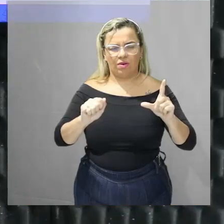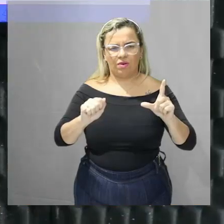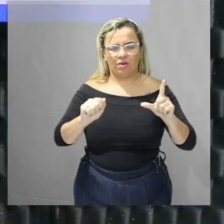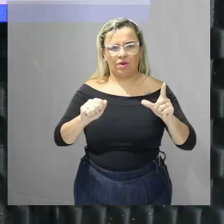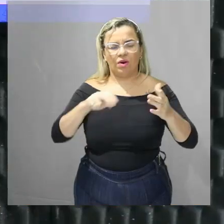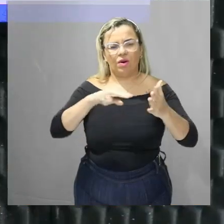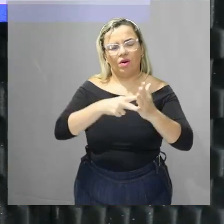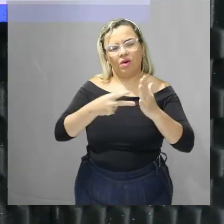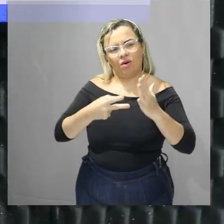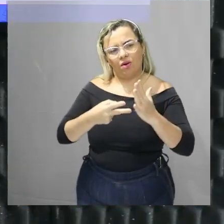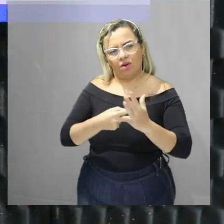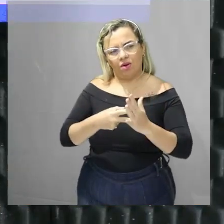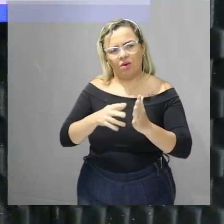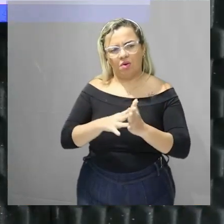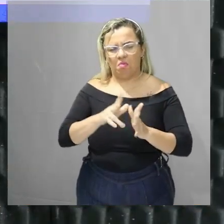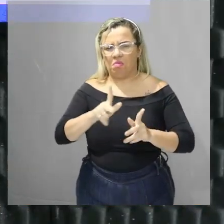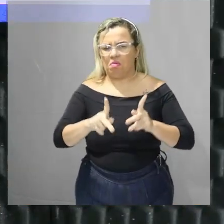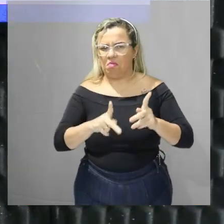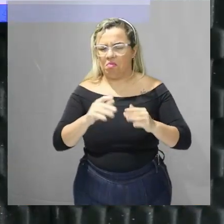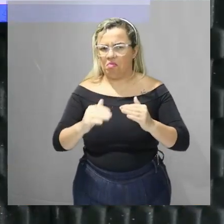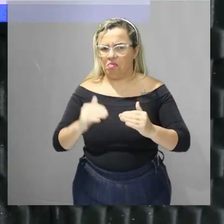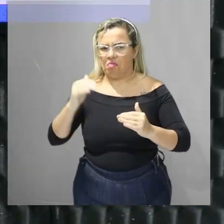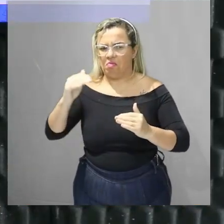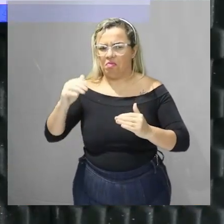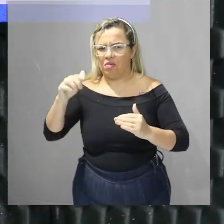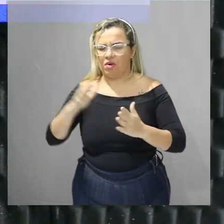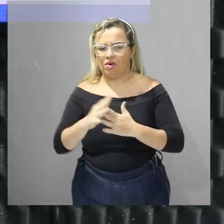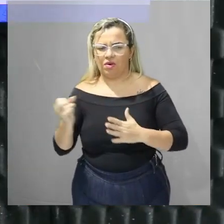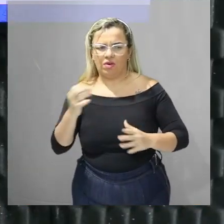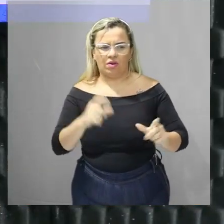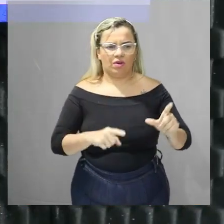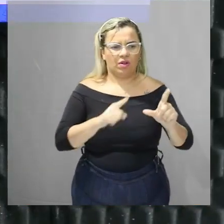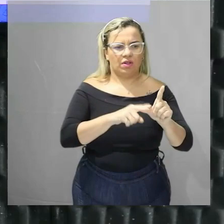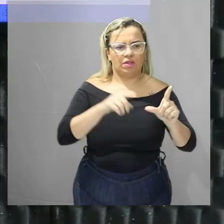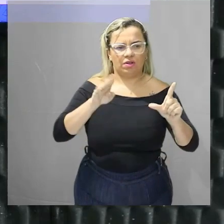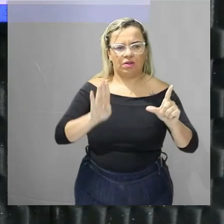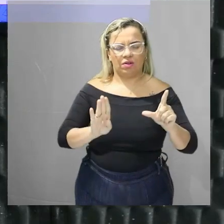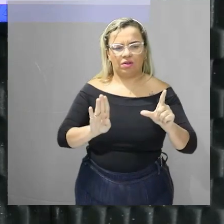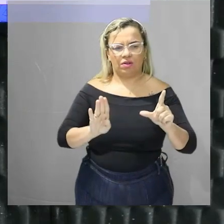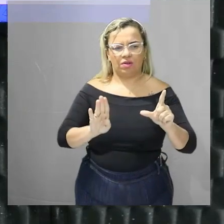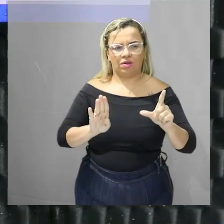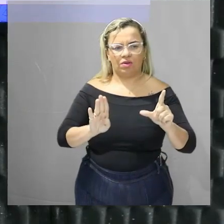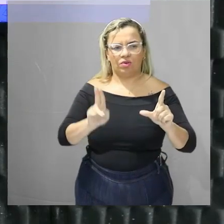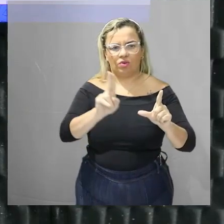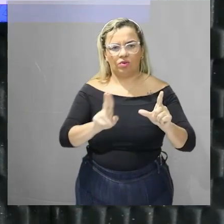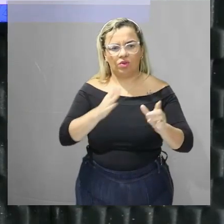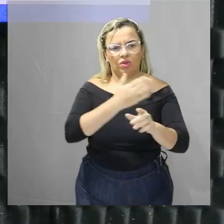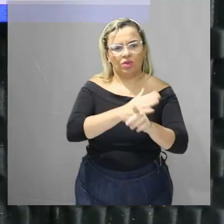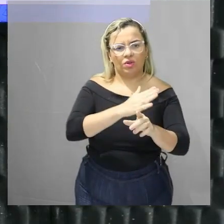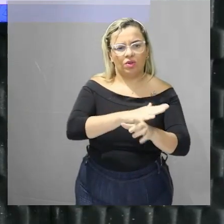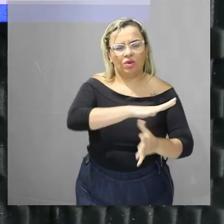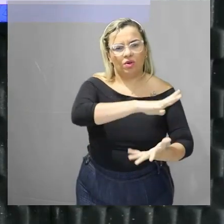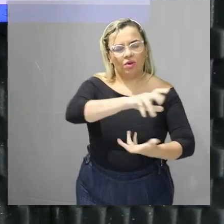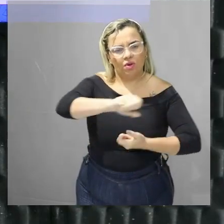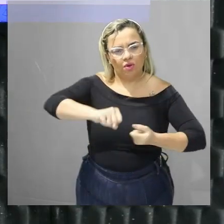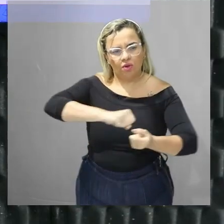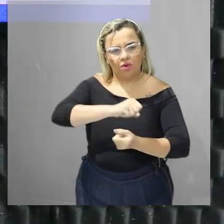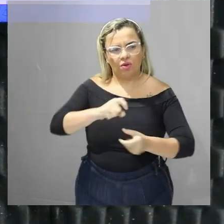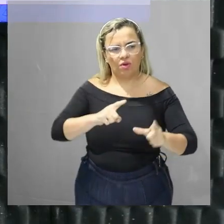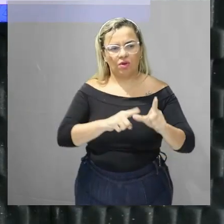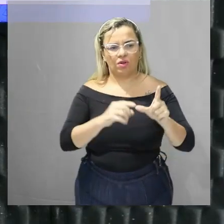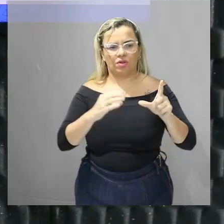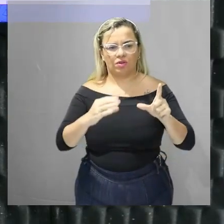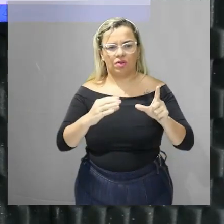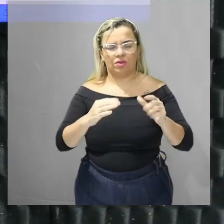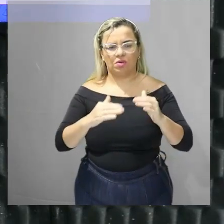o popular ali vai se sobressair, vai ser o uso de práticas sustentáveis, vai ser uma construção do bem-estar social,